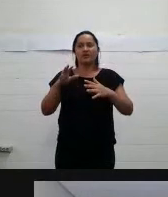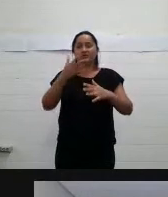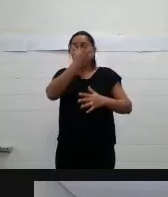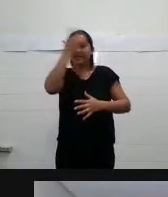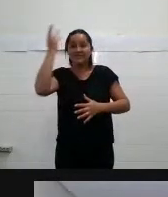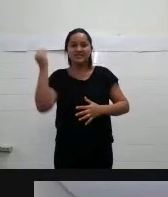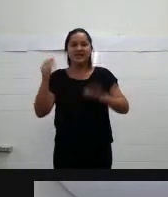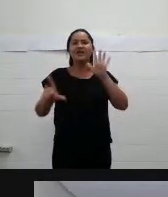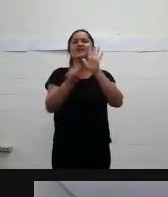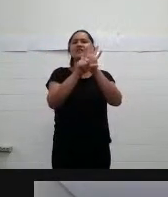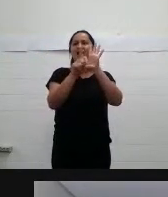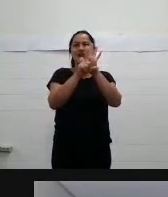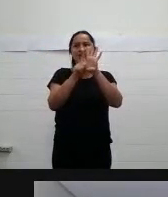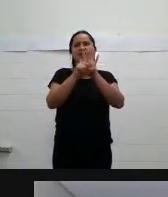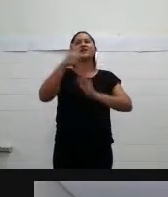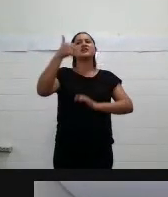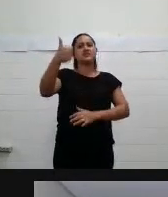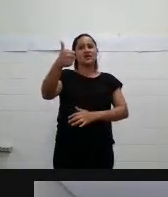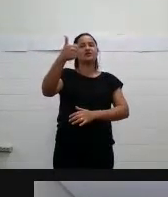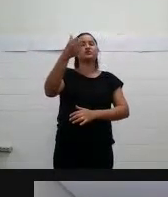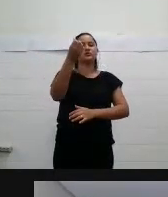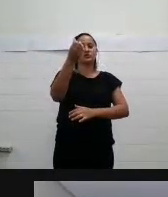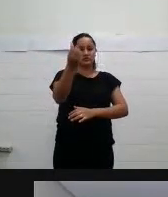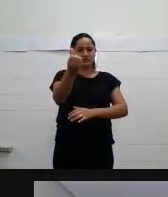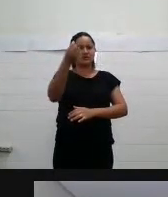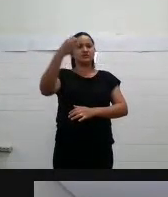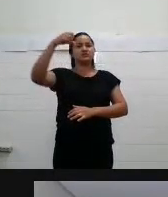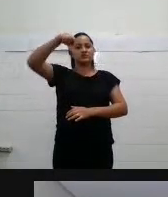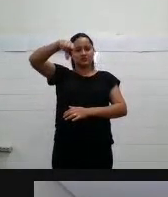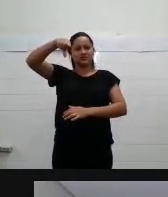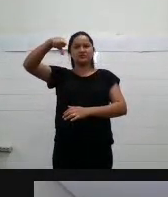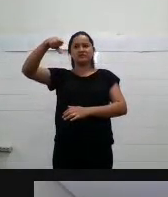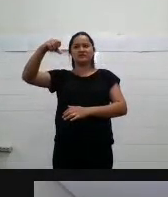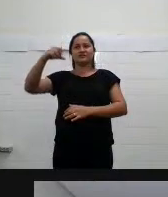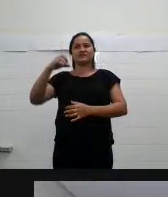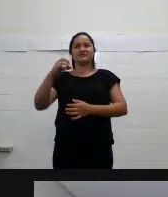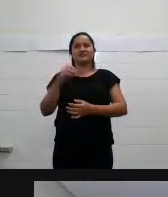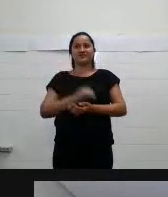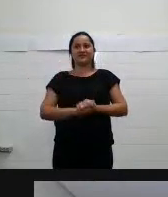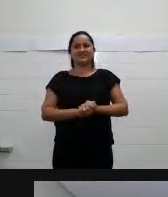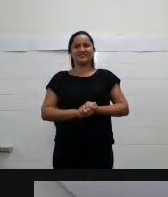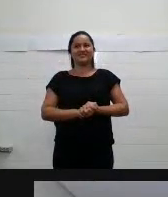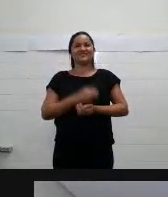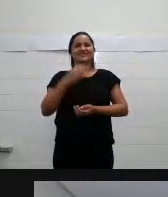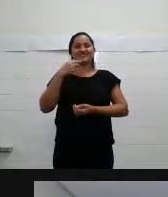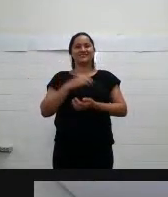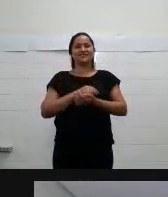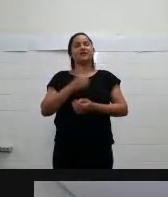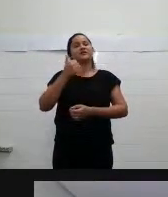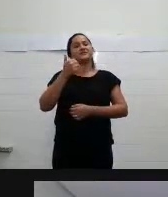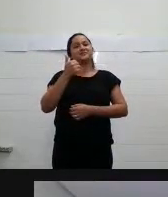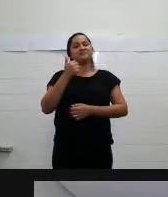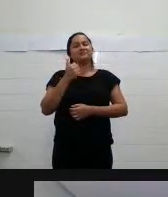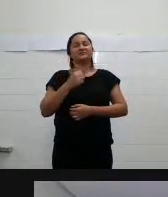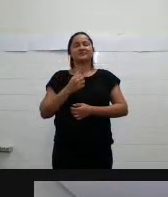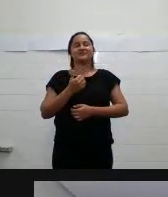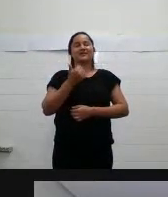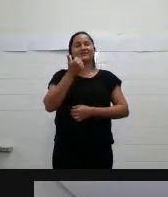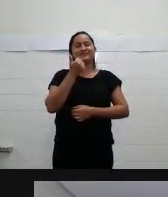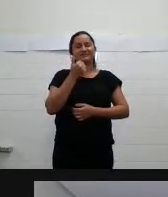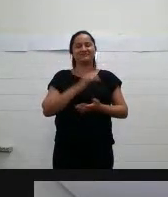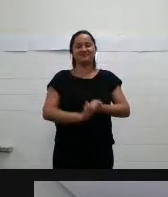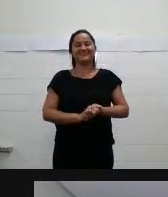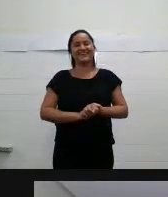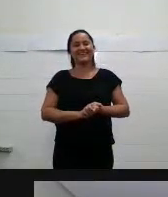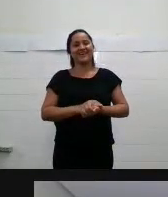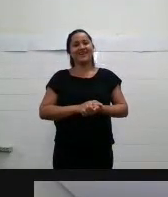10.639, de 2003, e a importância da Lei 11.645, de 2008. E são duas leis que